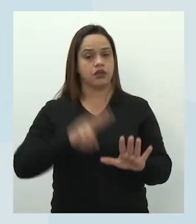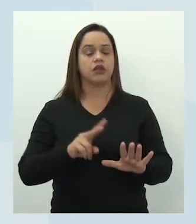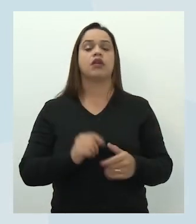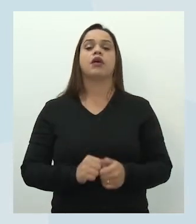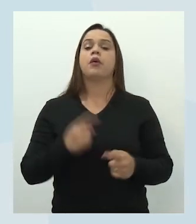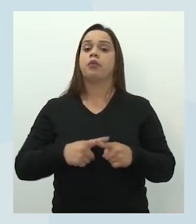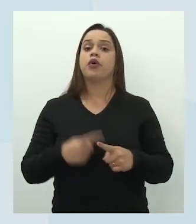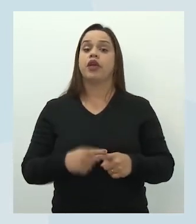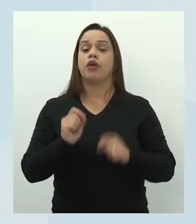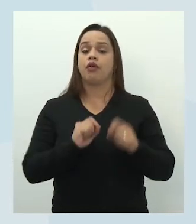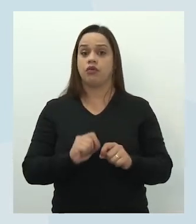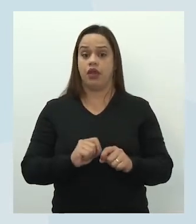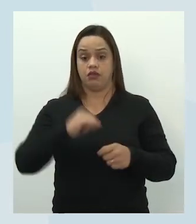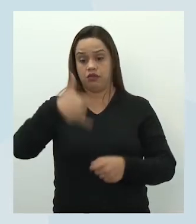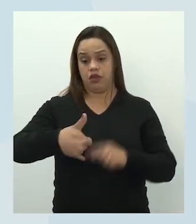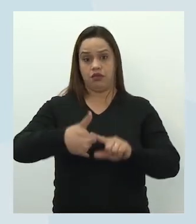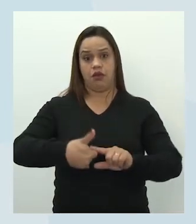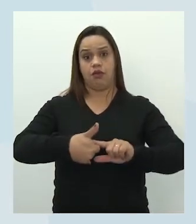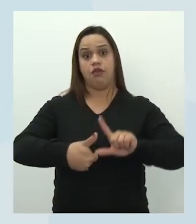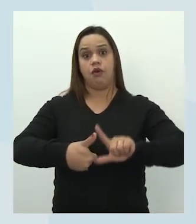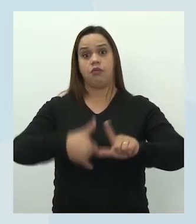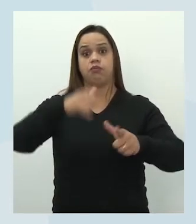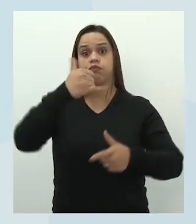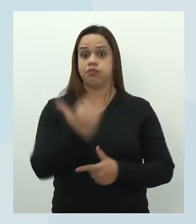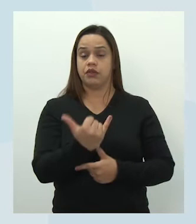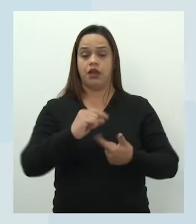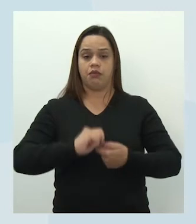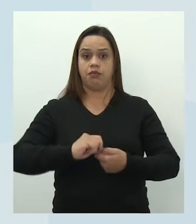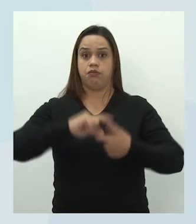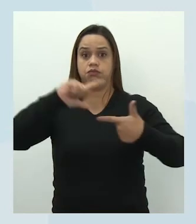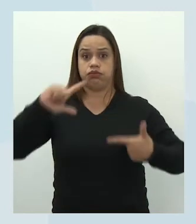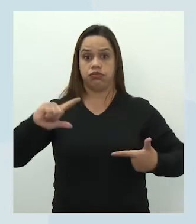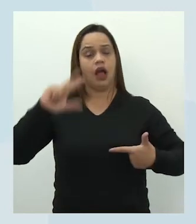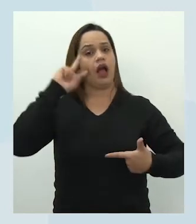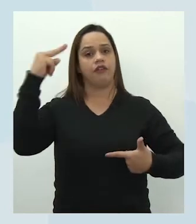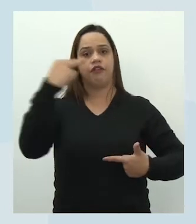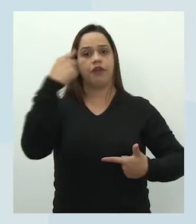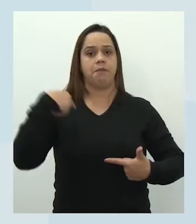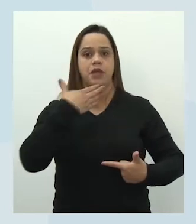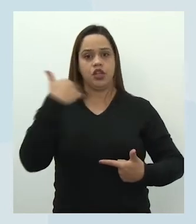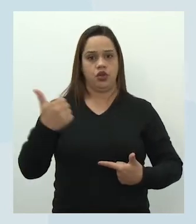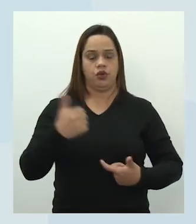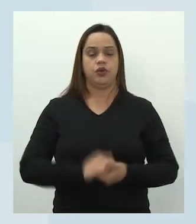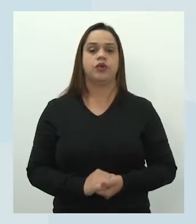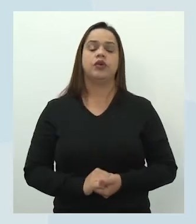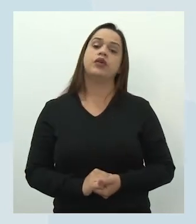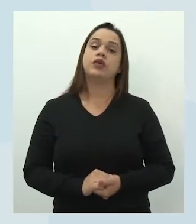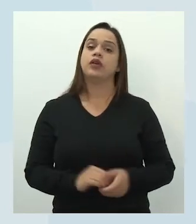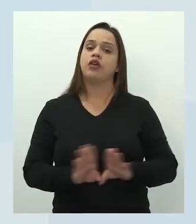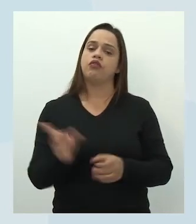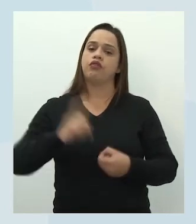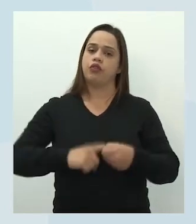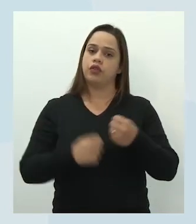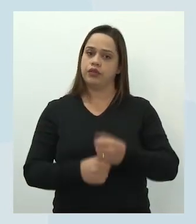para a tela de vocês encher e aí vocês conseguirem nos ver melhor, tá? Voltando à questão do chat,